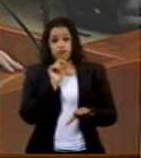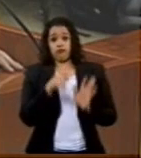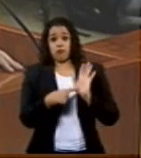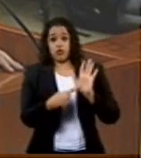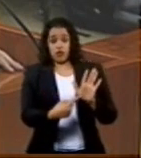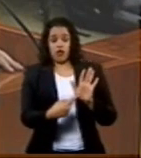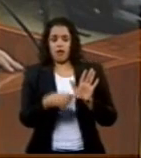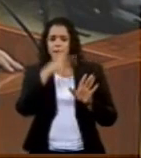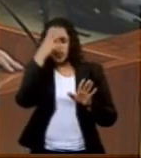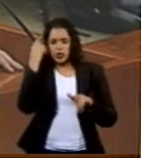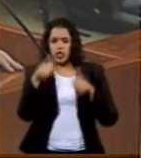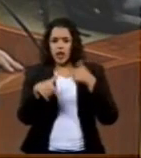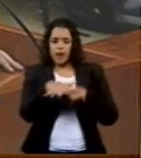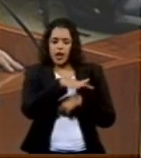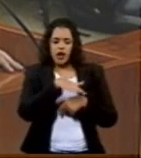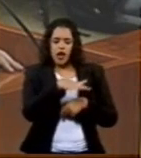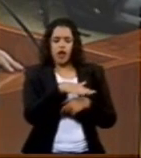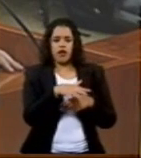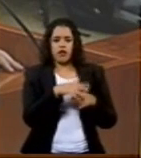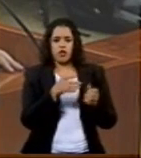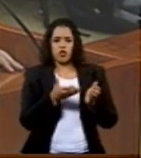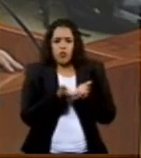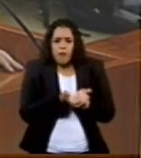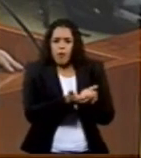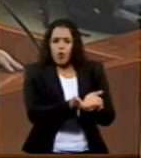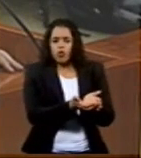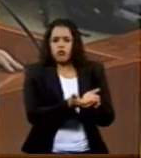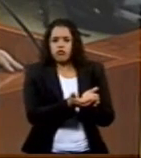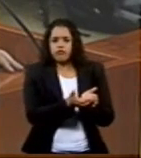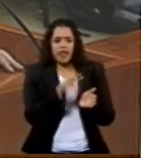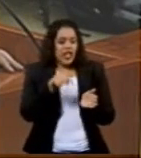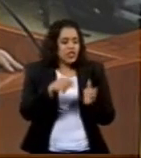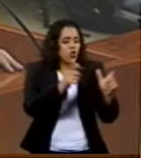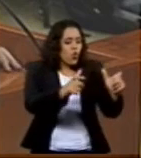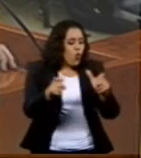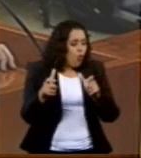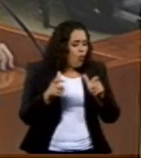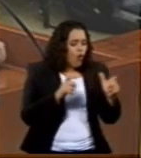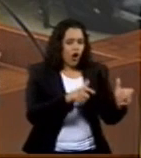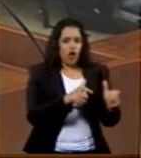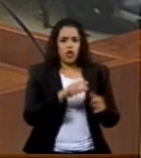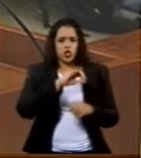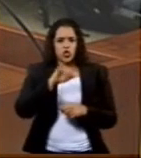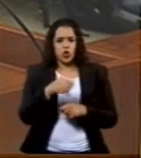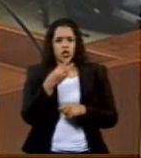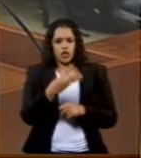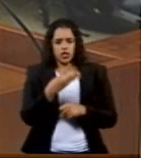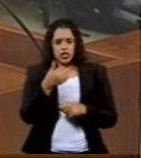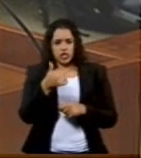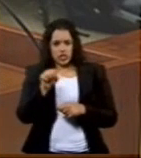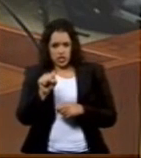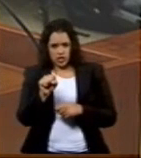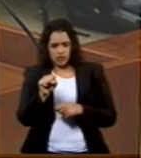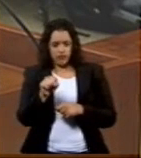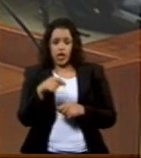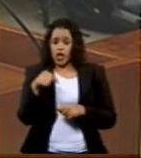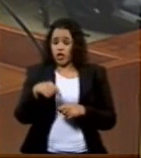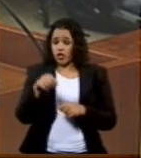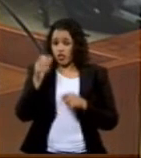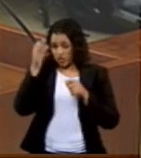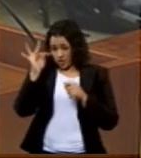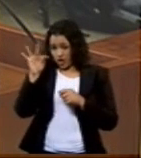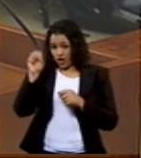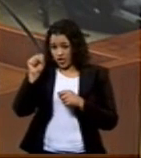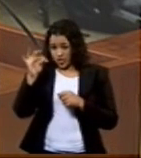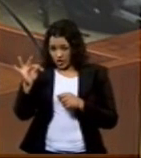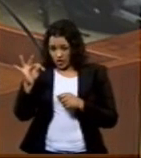trabalhadores portuários avulsos laboram em área portuária e que a OJ 316 da SDI1 do Egrégio Tribunal Superior do